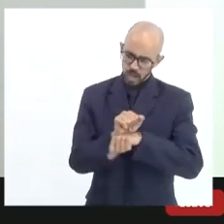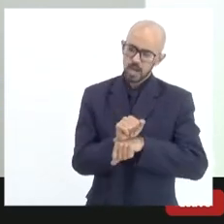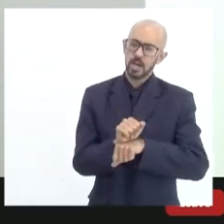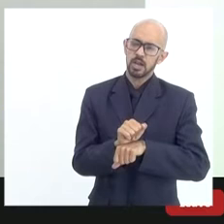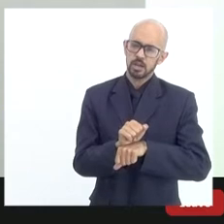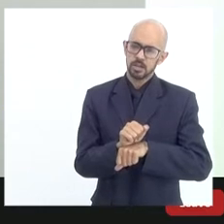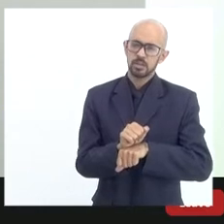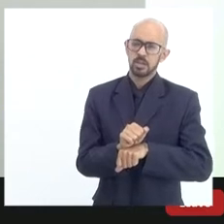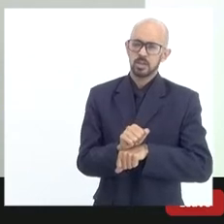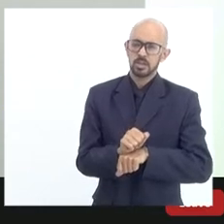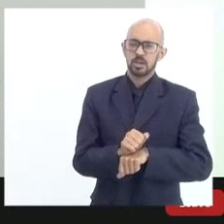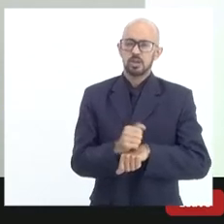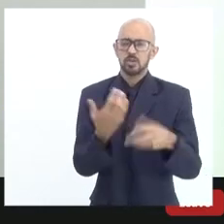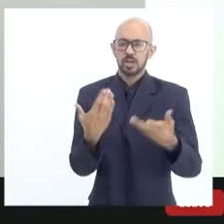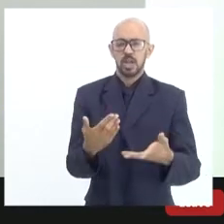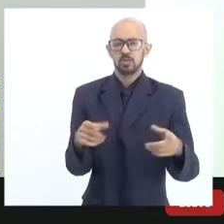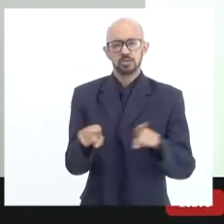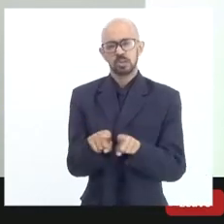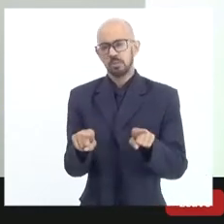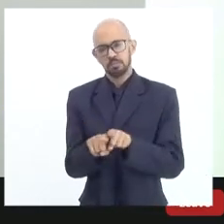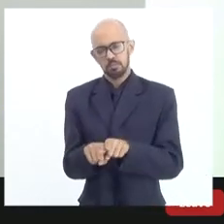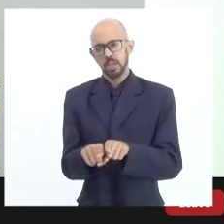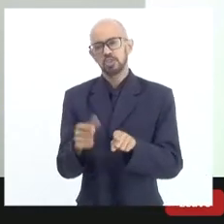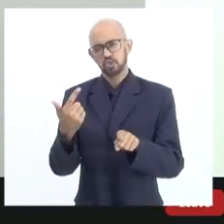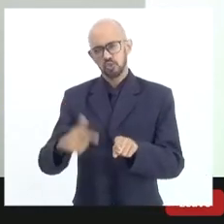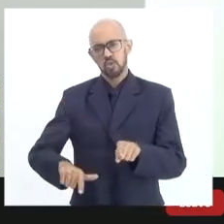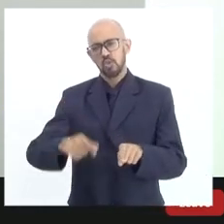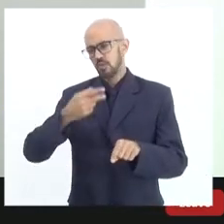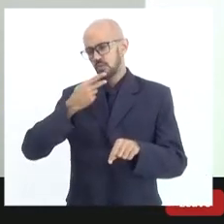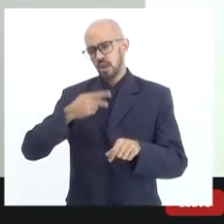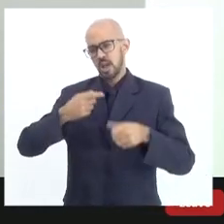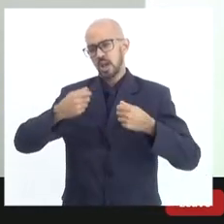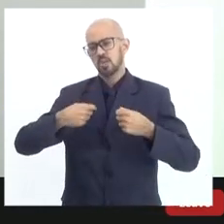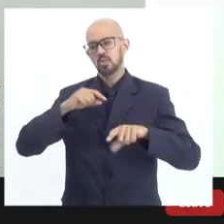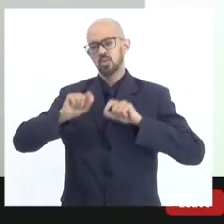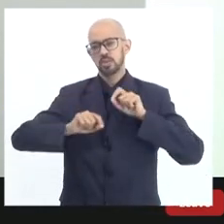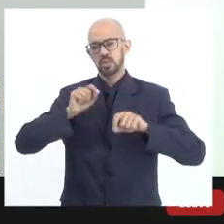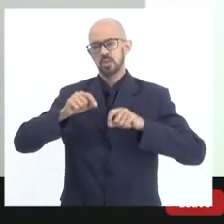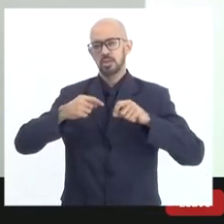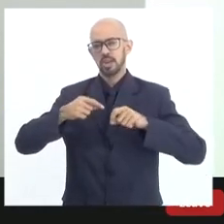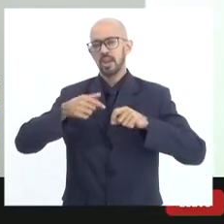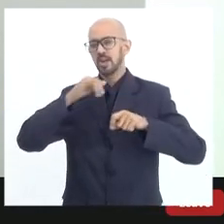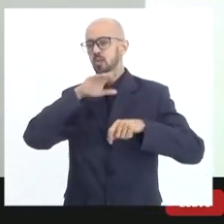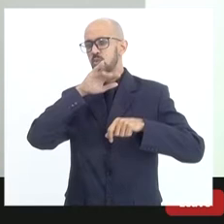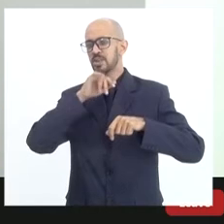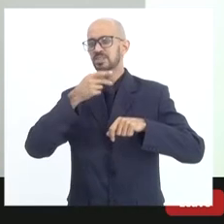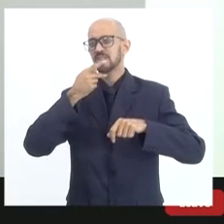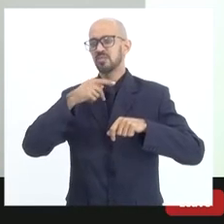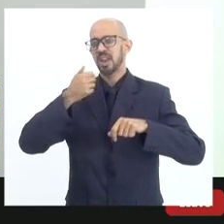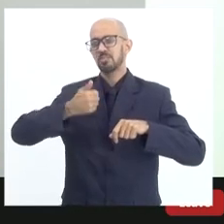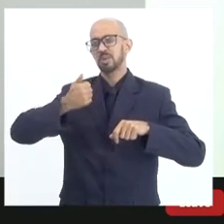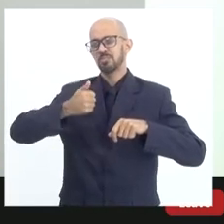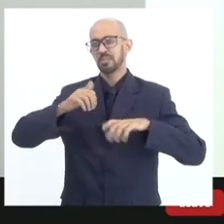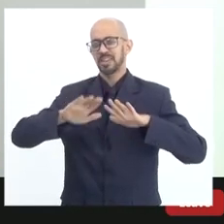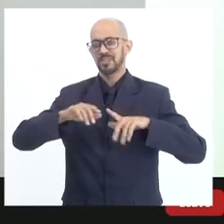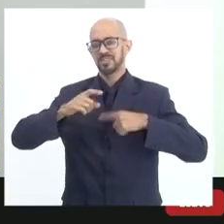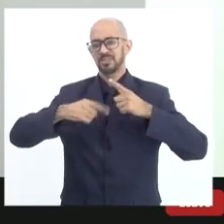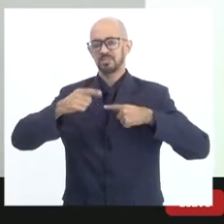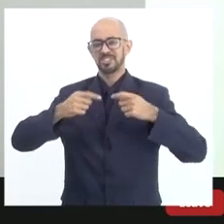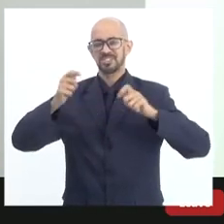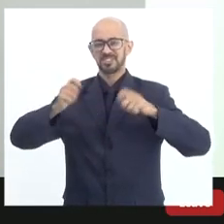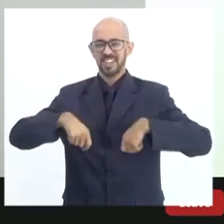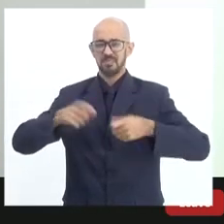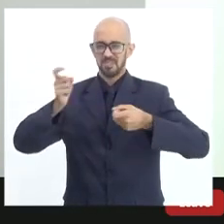Eu quero aqui me colocar mais uma vez à disposição. É muito ruim falar primeiro, porque depois vem falas que a gente quer contemplar e não pode mais.